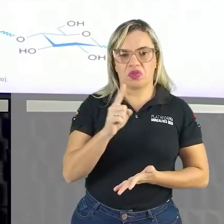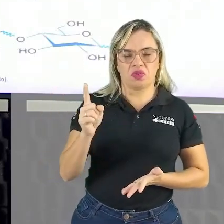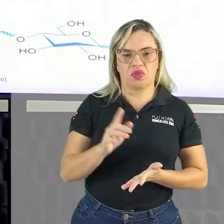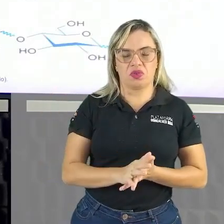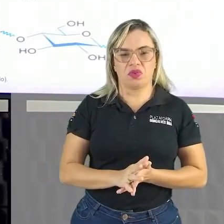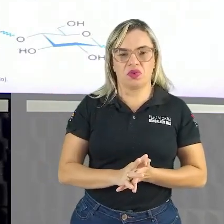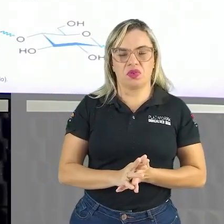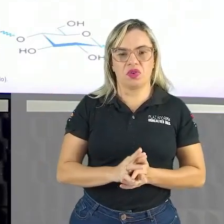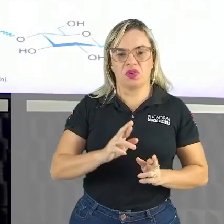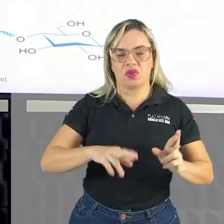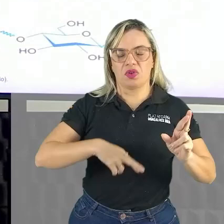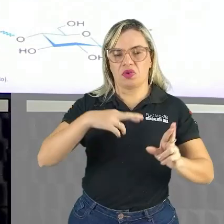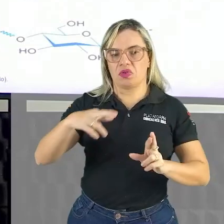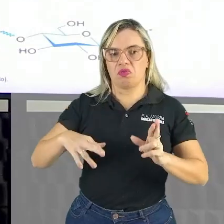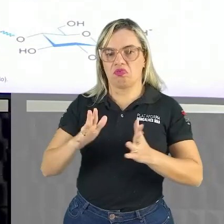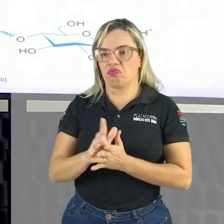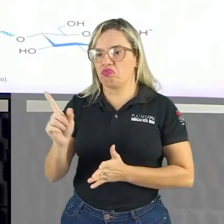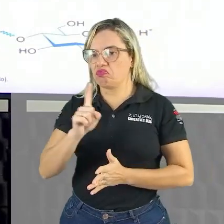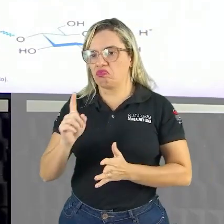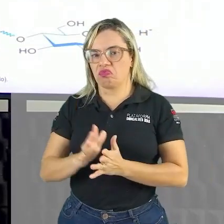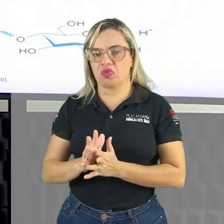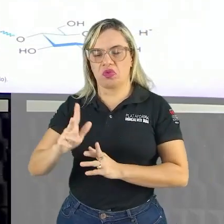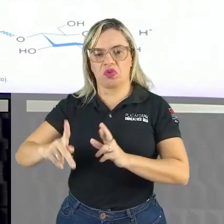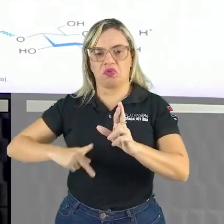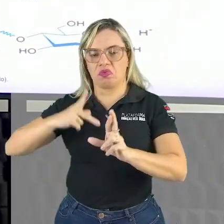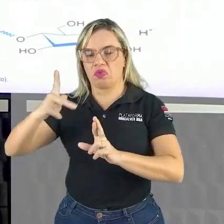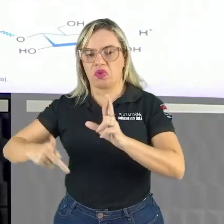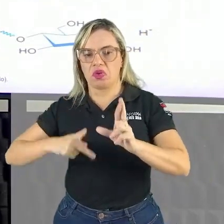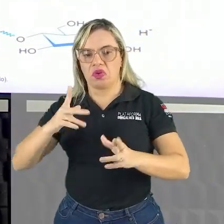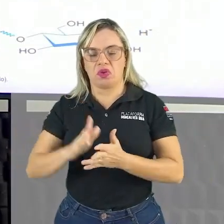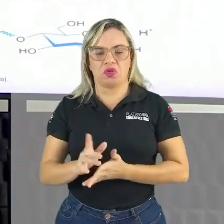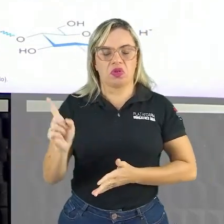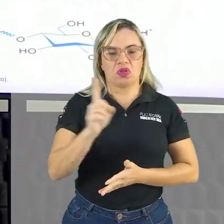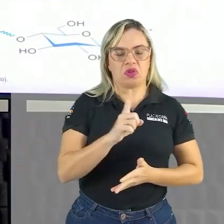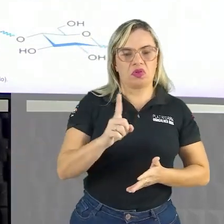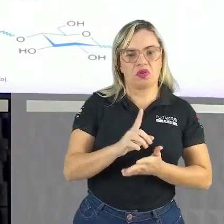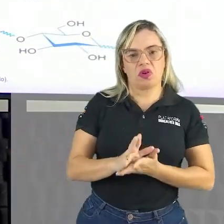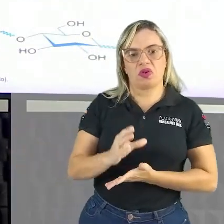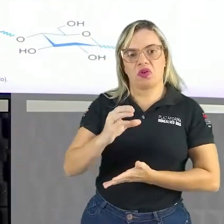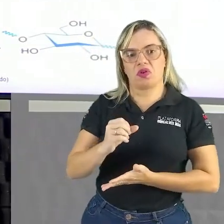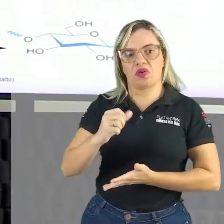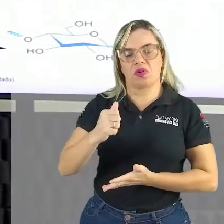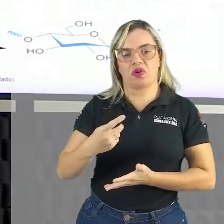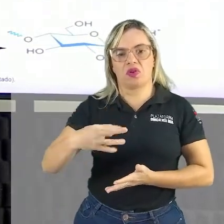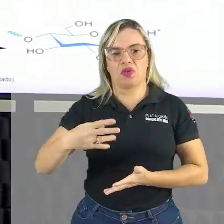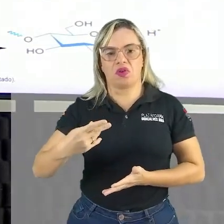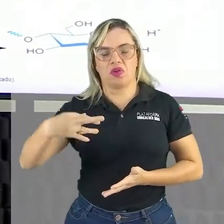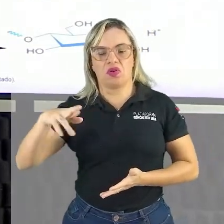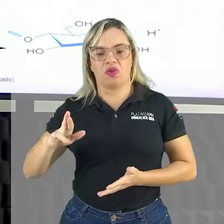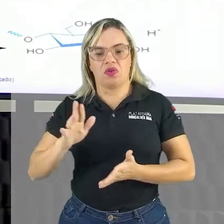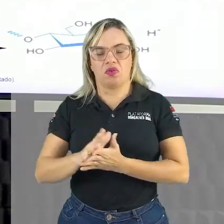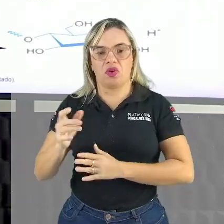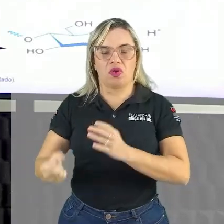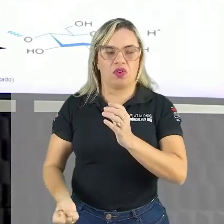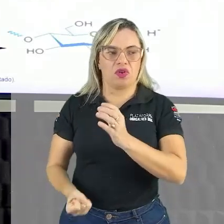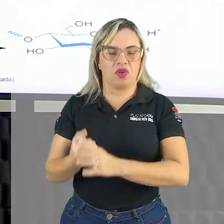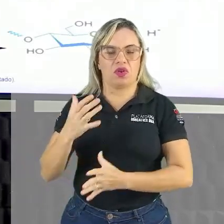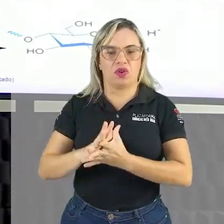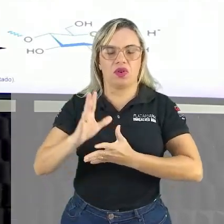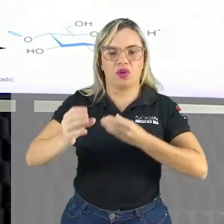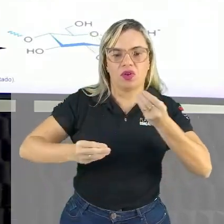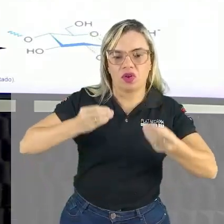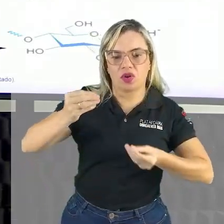ele não é um produto, ele não é um catalisador. Simplesmente ele não existia. mas foi formado. É como se